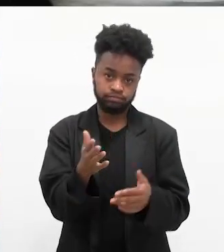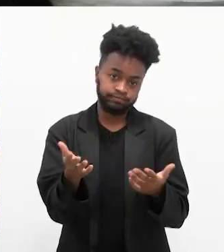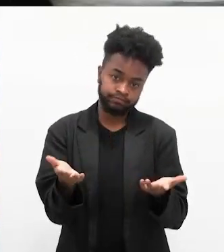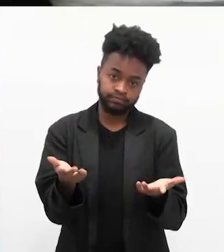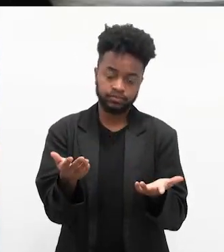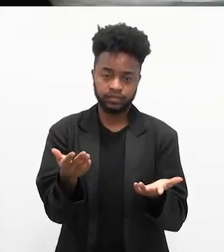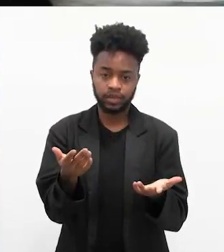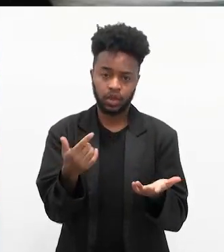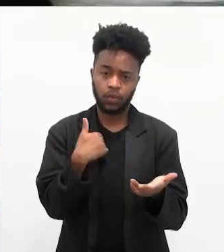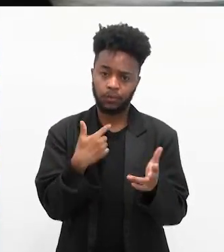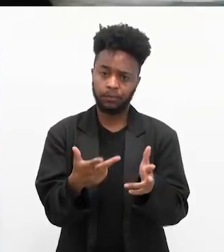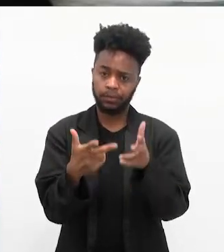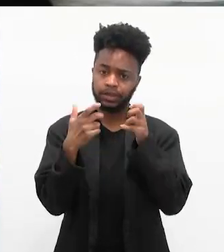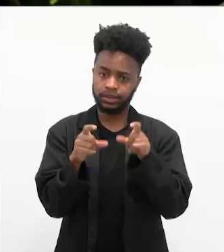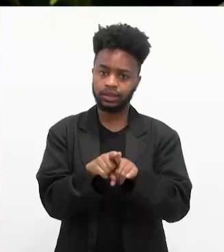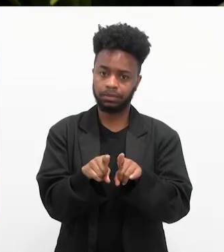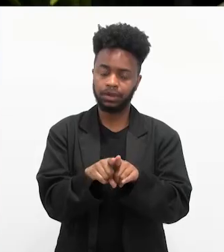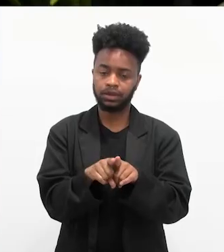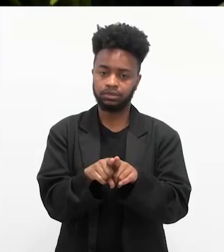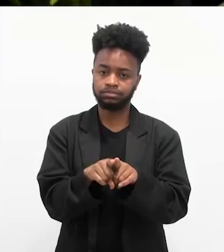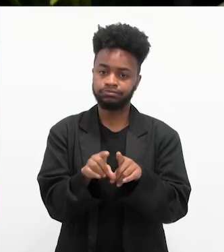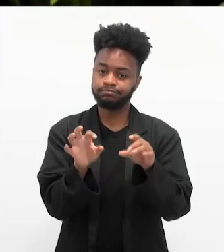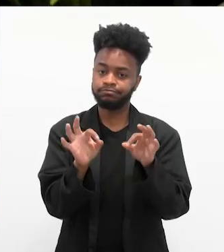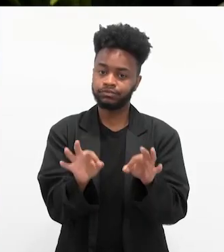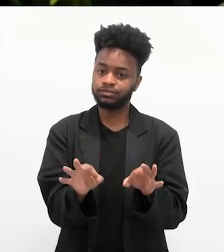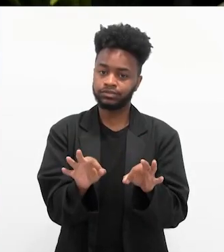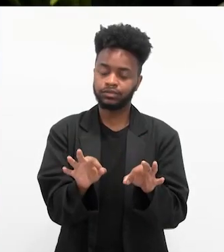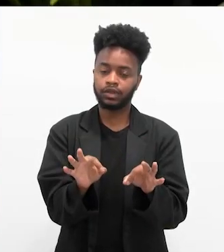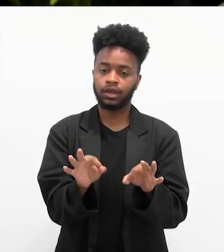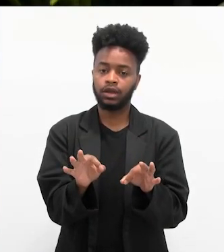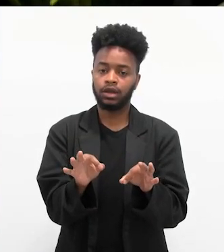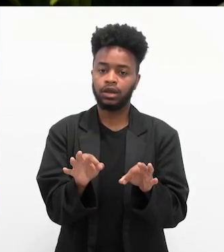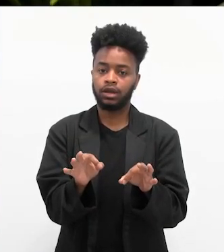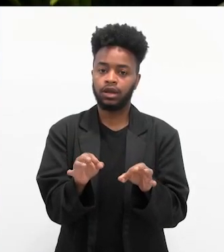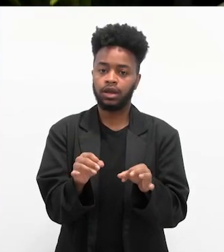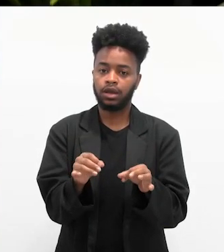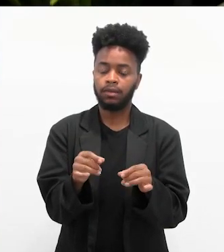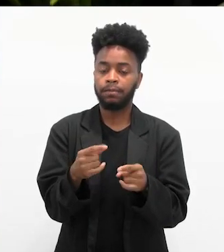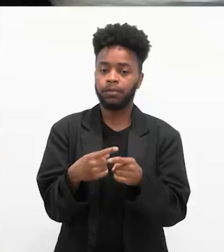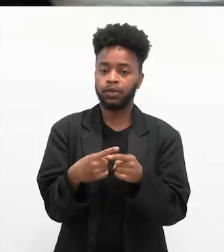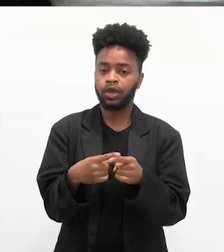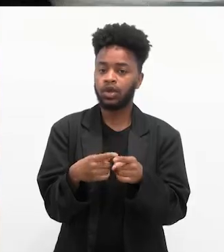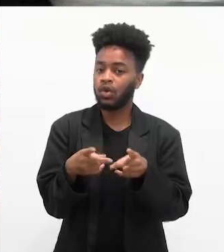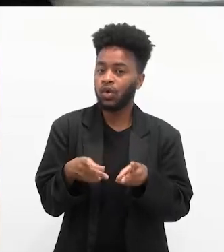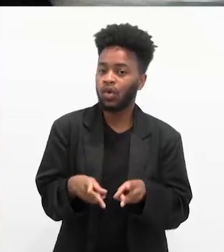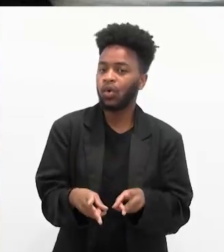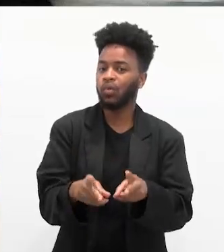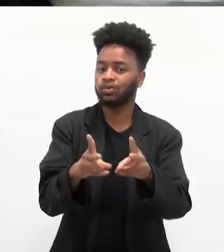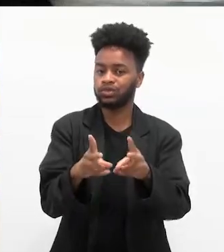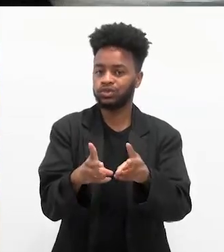você falou, que eu também percebi, é justamente isso.